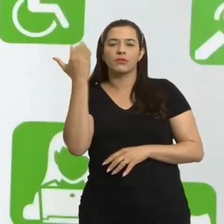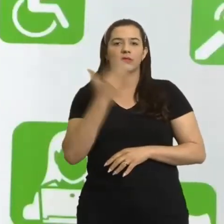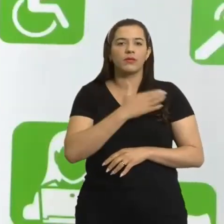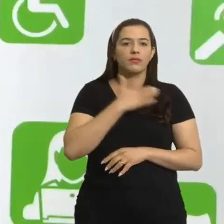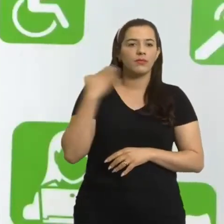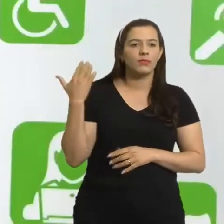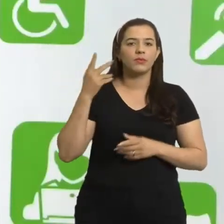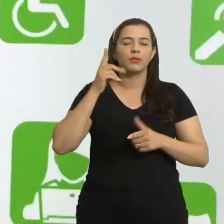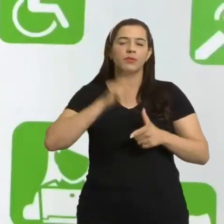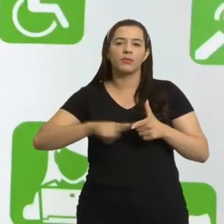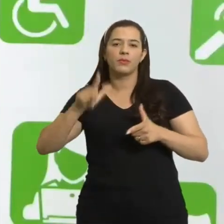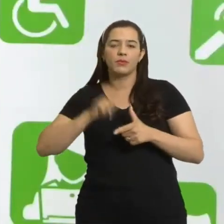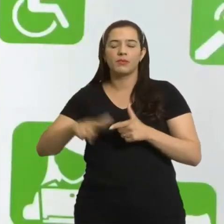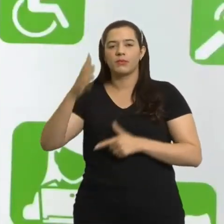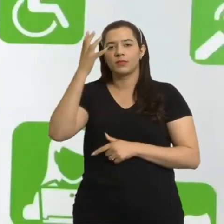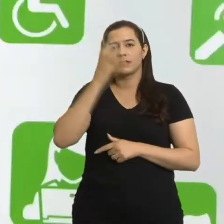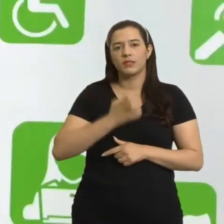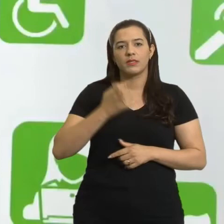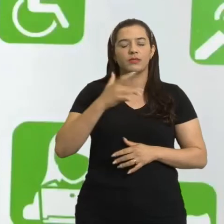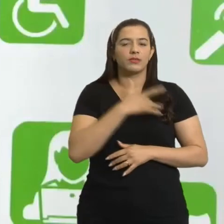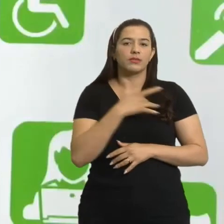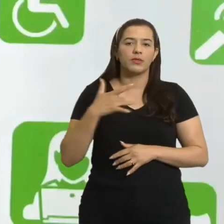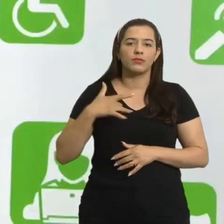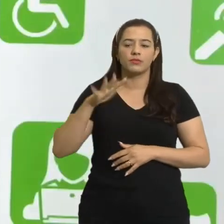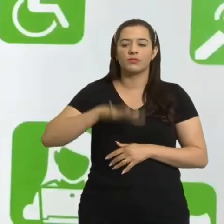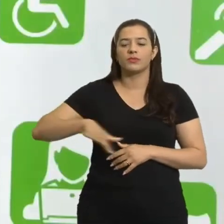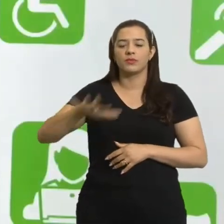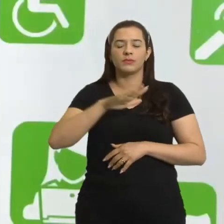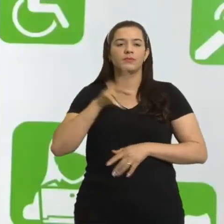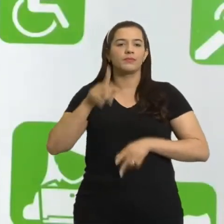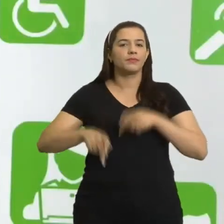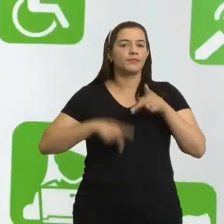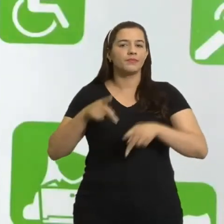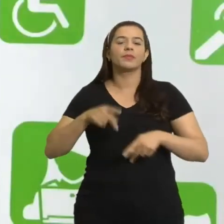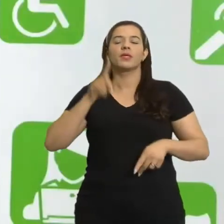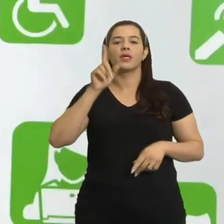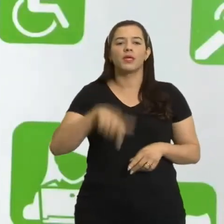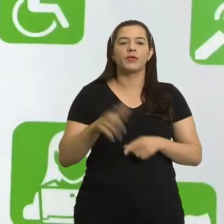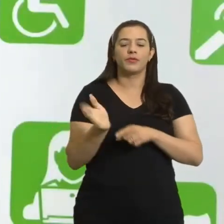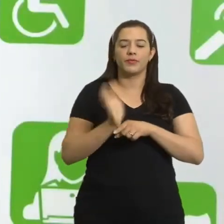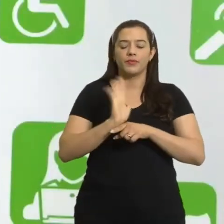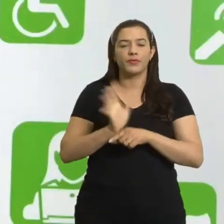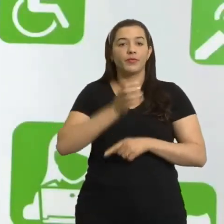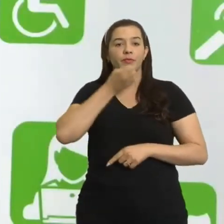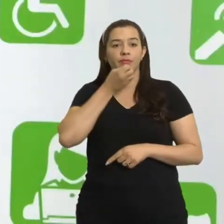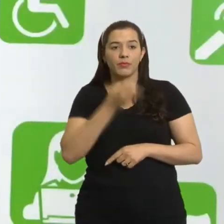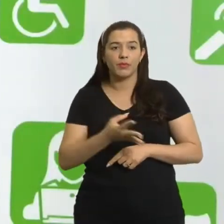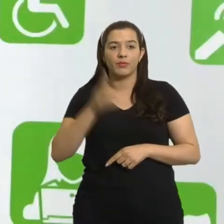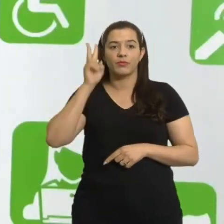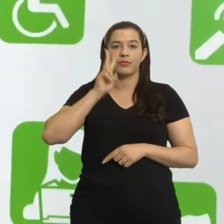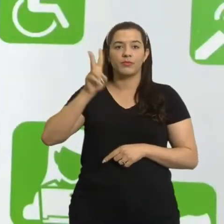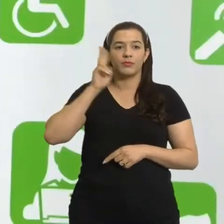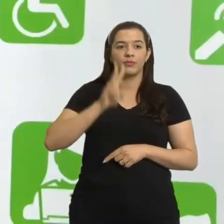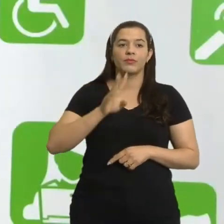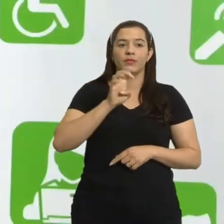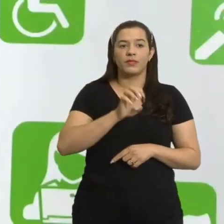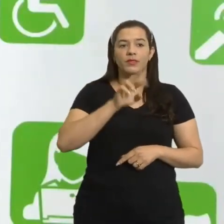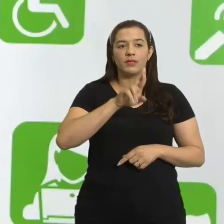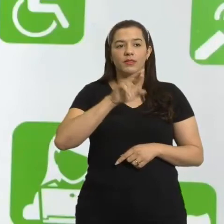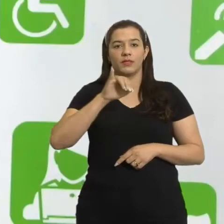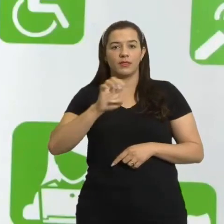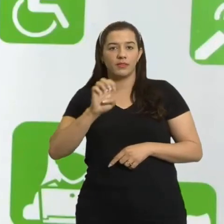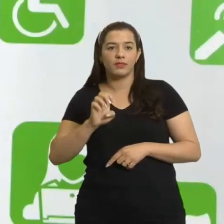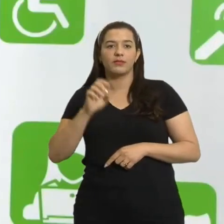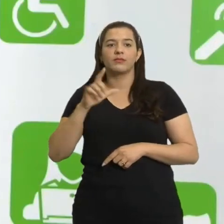problemas sérios de saúde àquela população. É um filme muito interessante. Então, lembre-se, Erin Brockovich, Uma